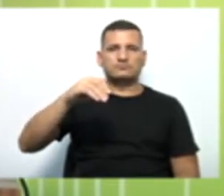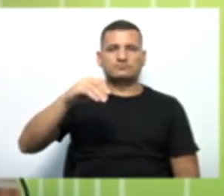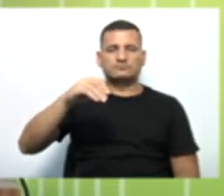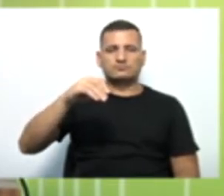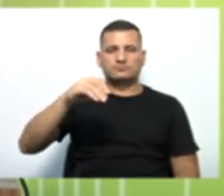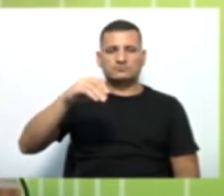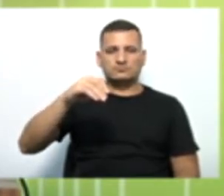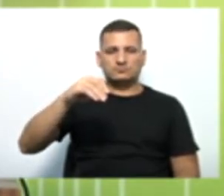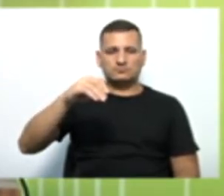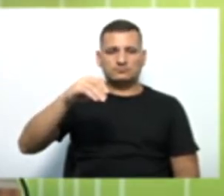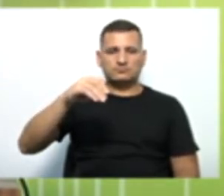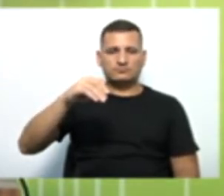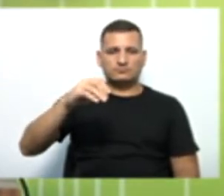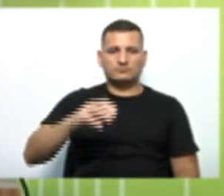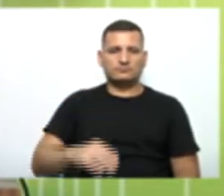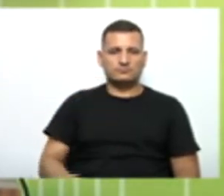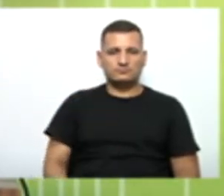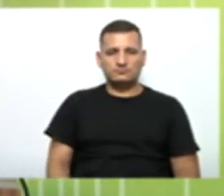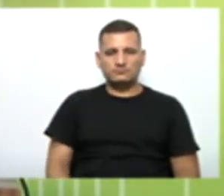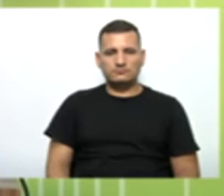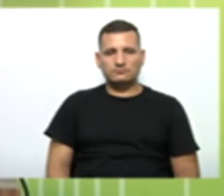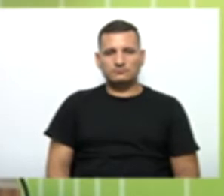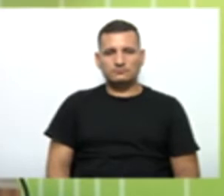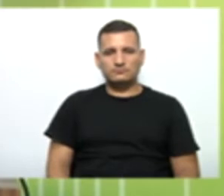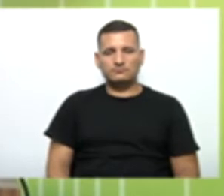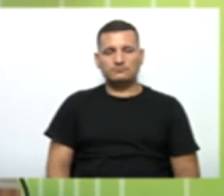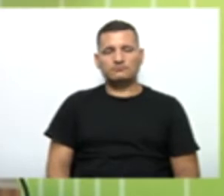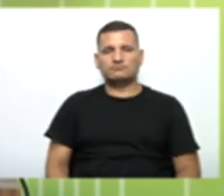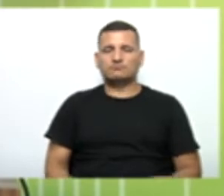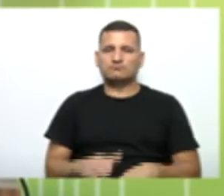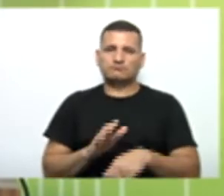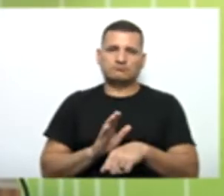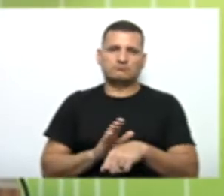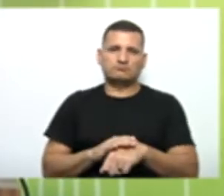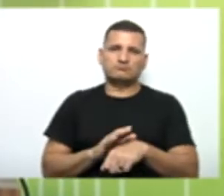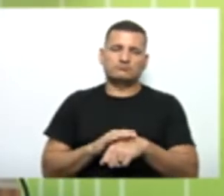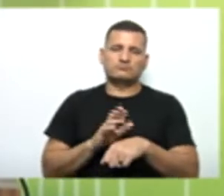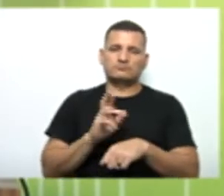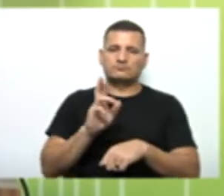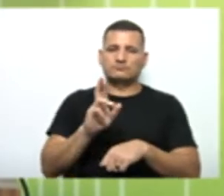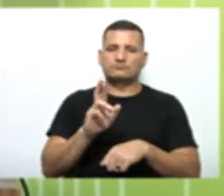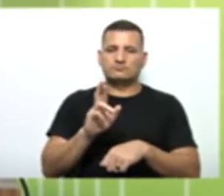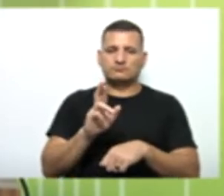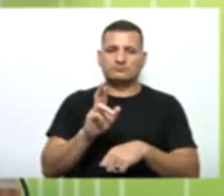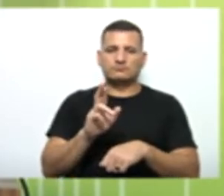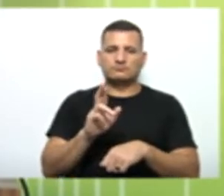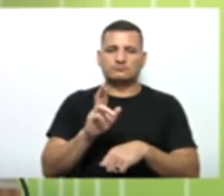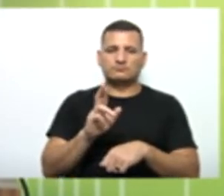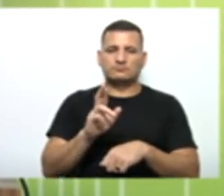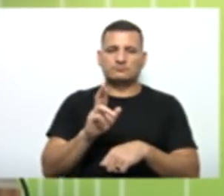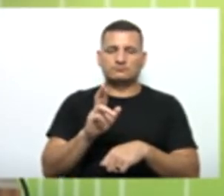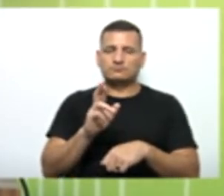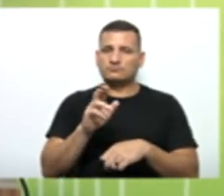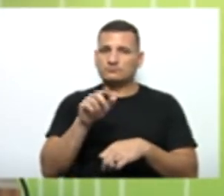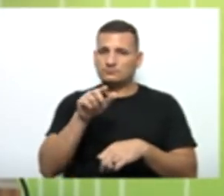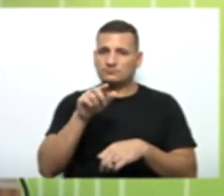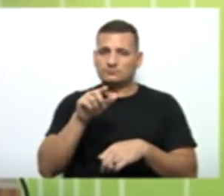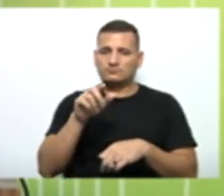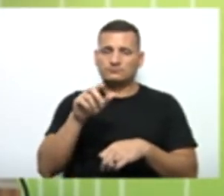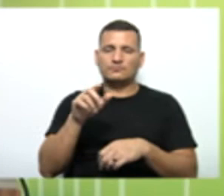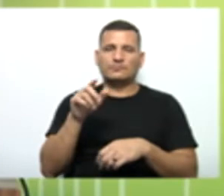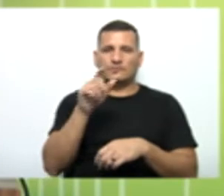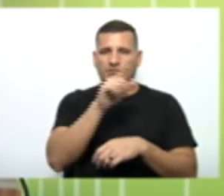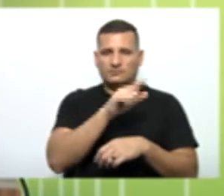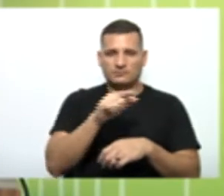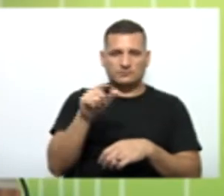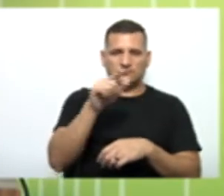uso, aí vai ser a seu critério, certo? Então veja bem, ó, se você vai incluir um outro caso